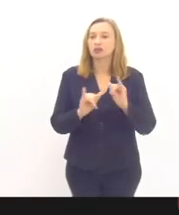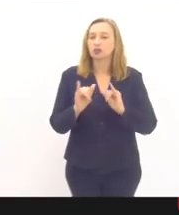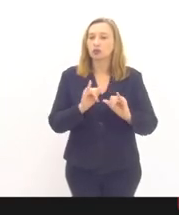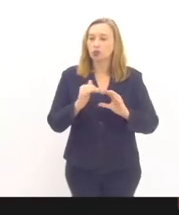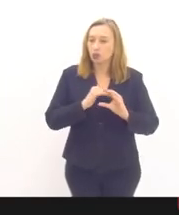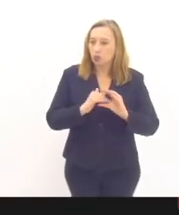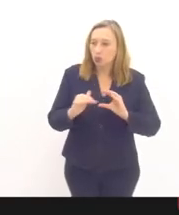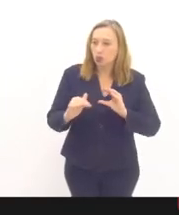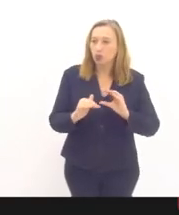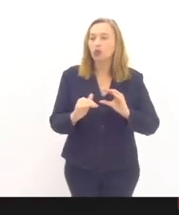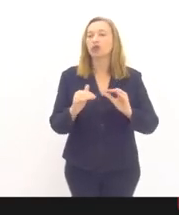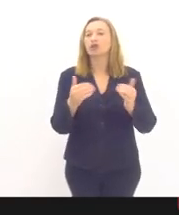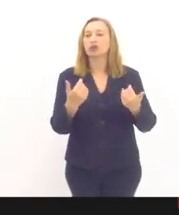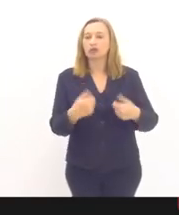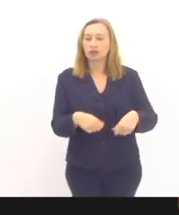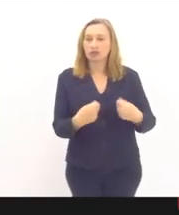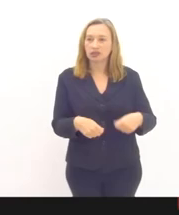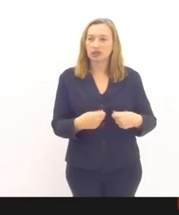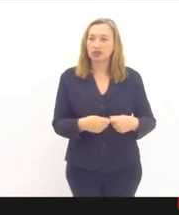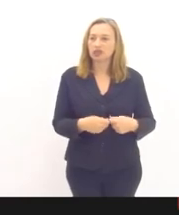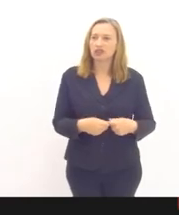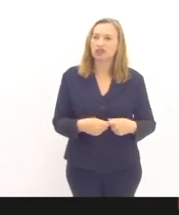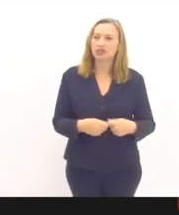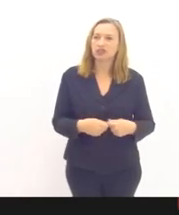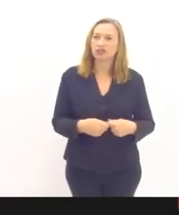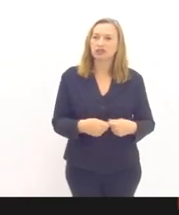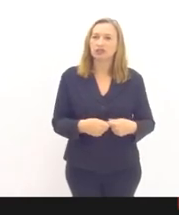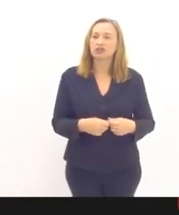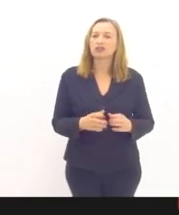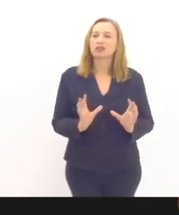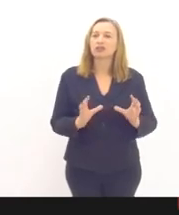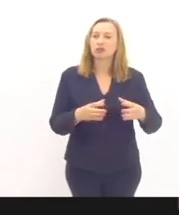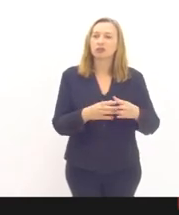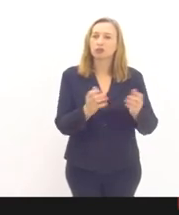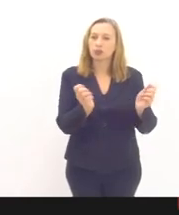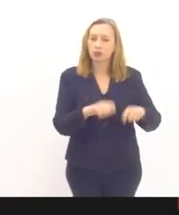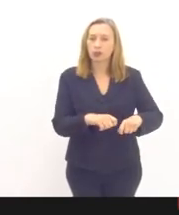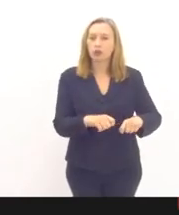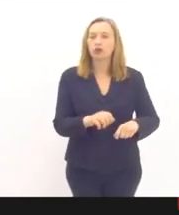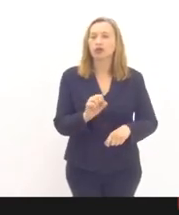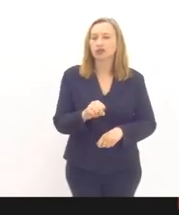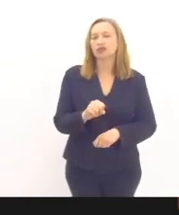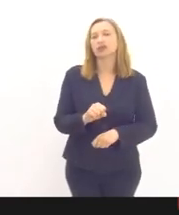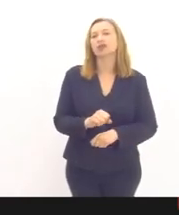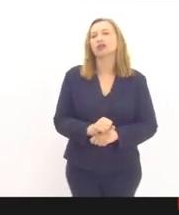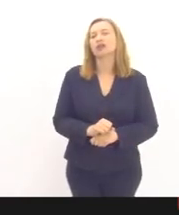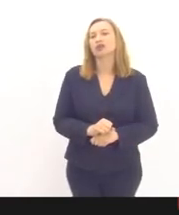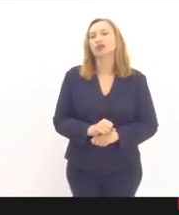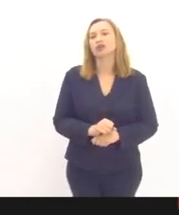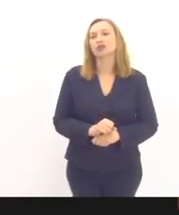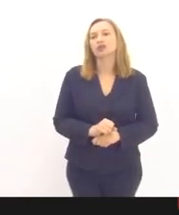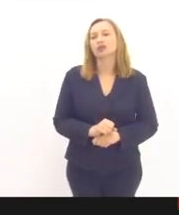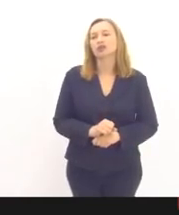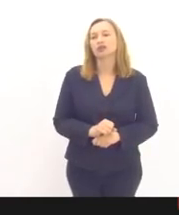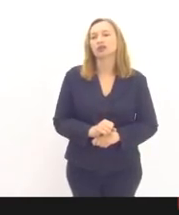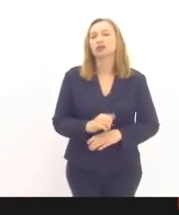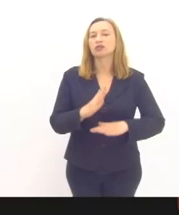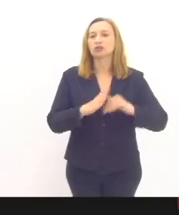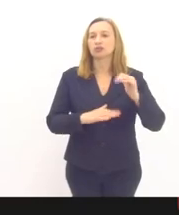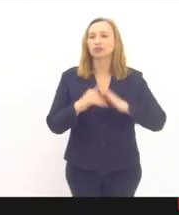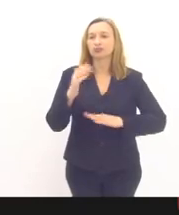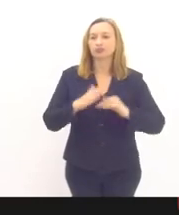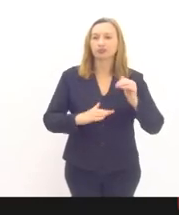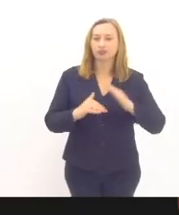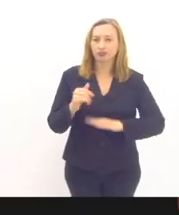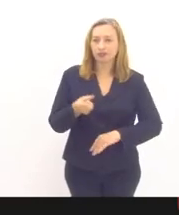informações que forem necessárias com os setores competentes, né? Porque aí essa questão de números de profissionais da